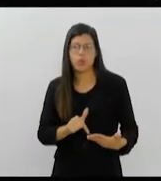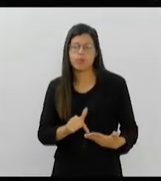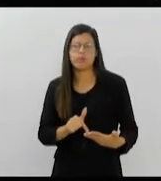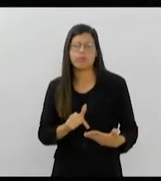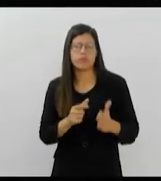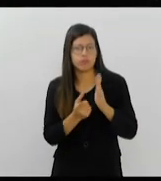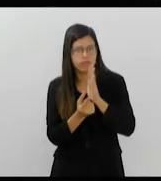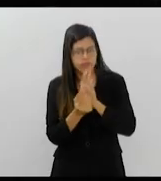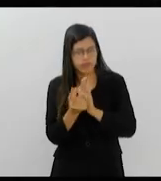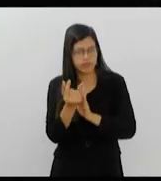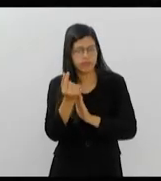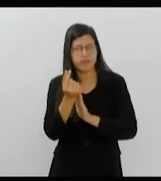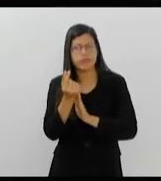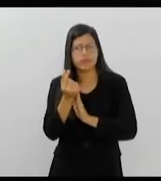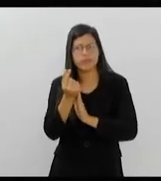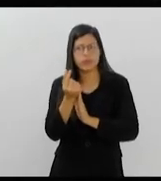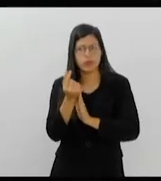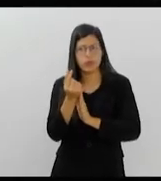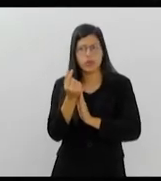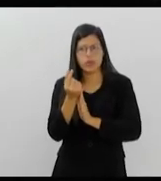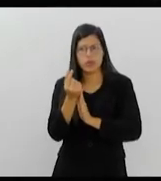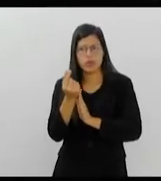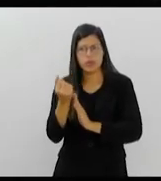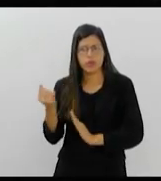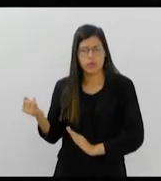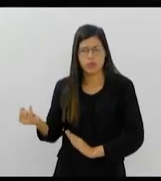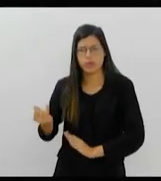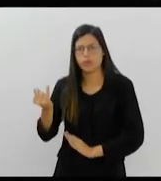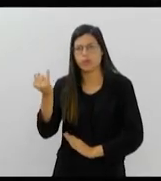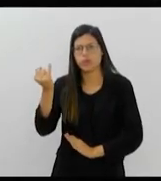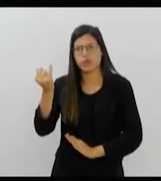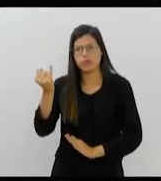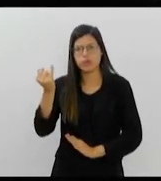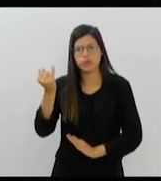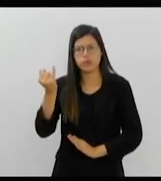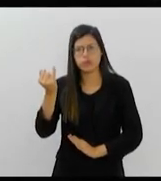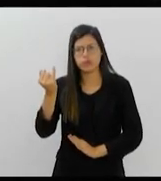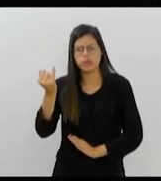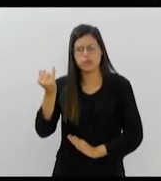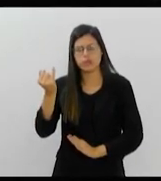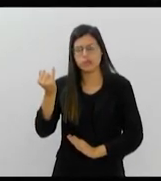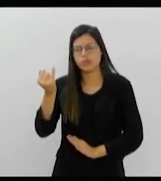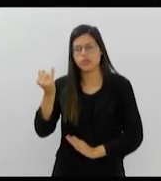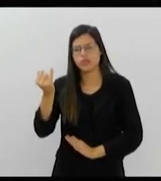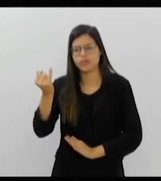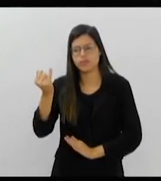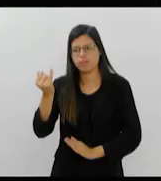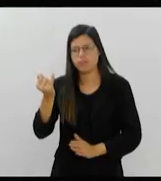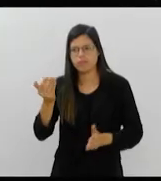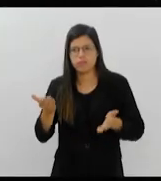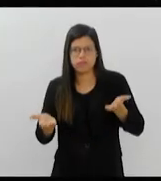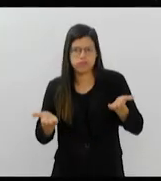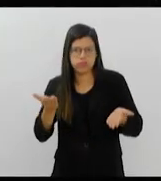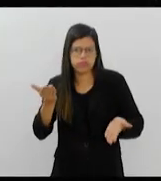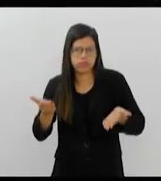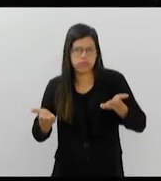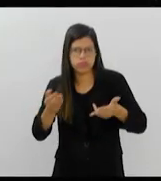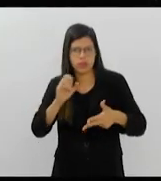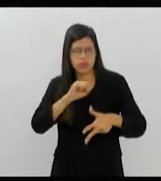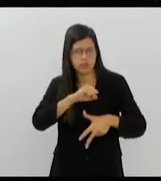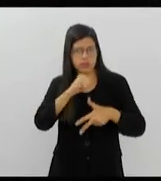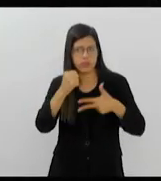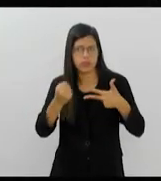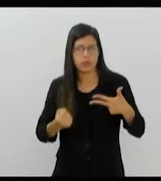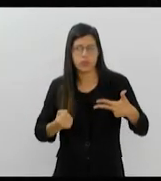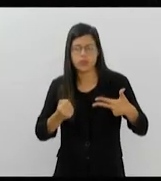fundamental dos pesos e contrapesos entre os poderes, a